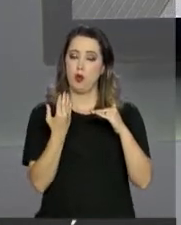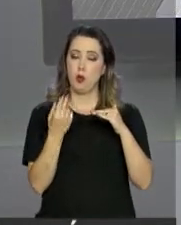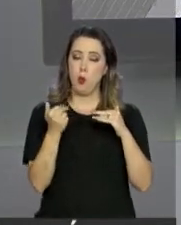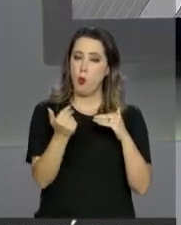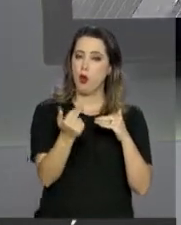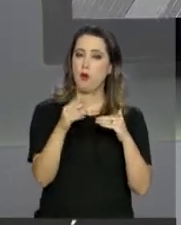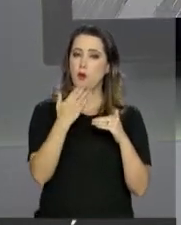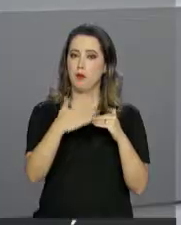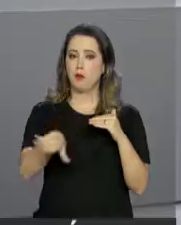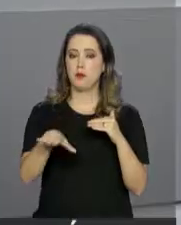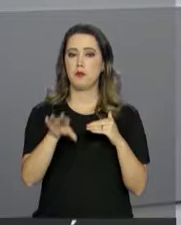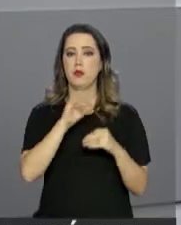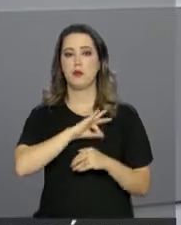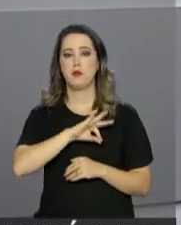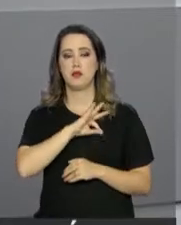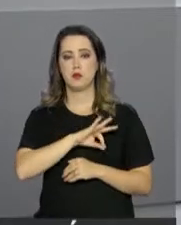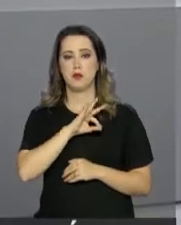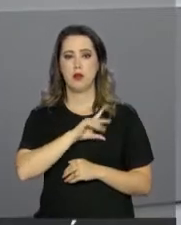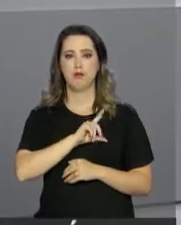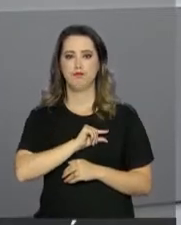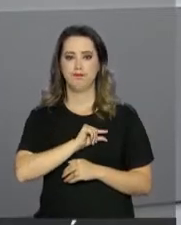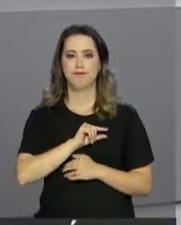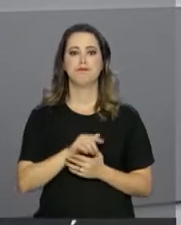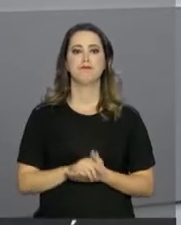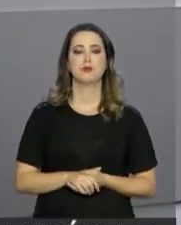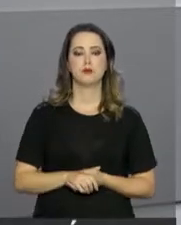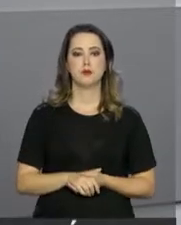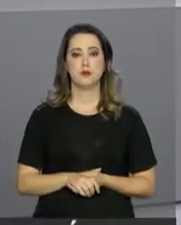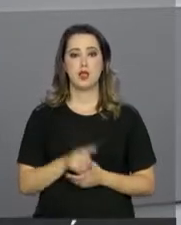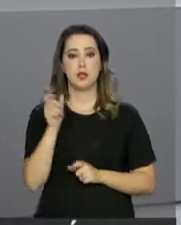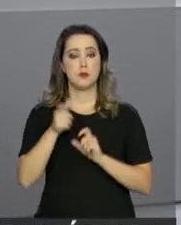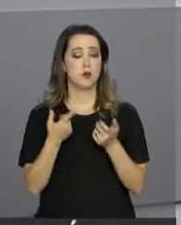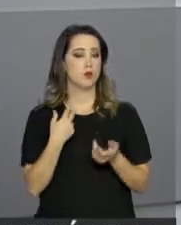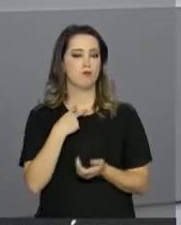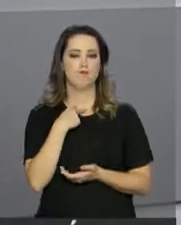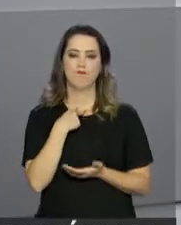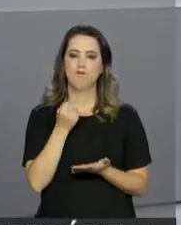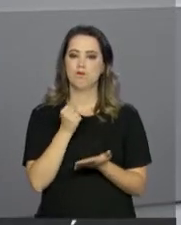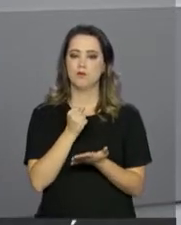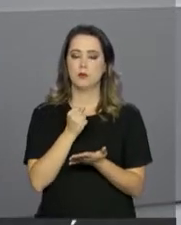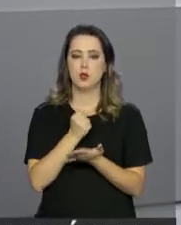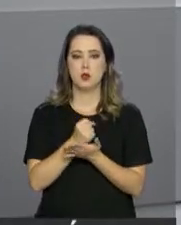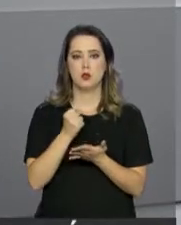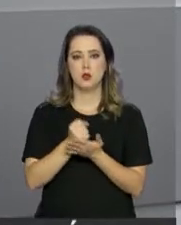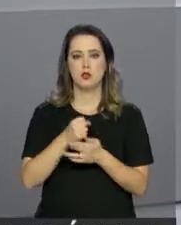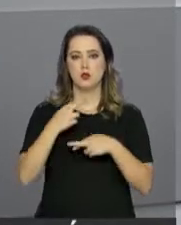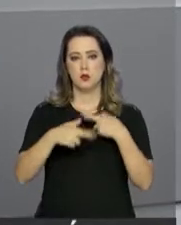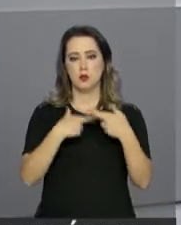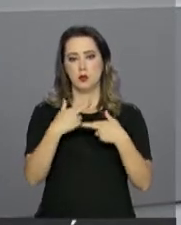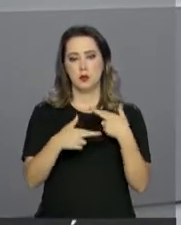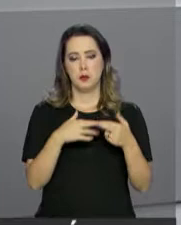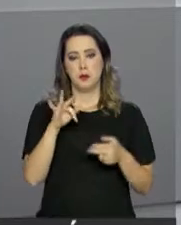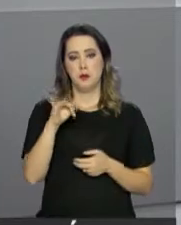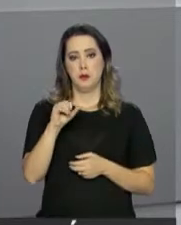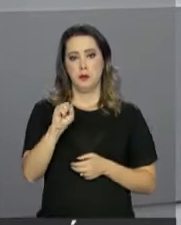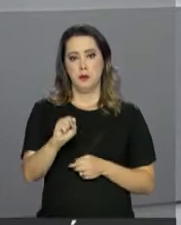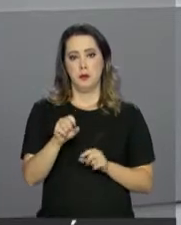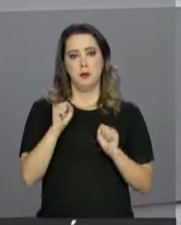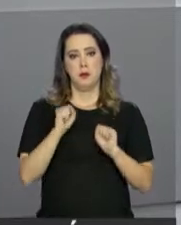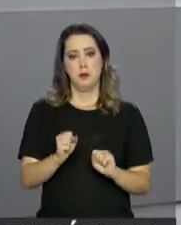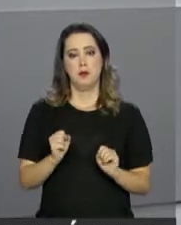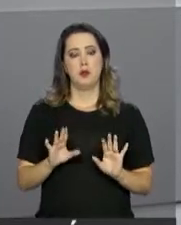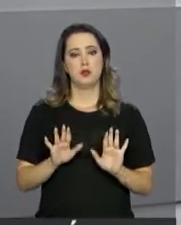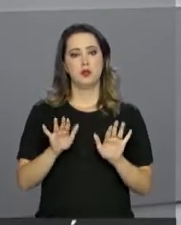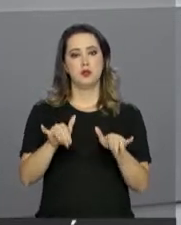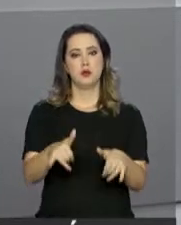mínimo os estudantes que não conseguiram renovar o contrato do primeiro semestre de 2008 do fies podem